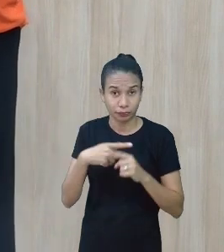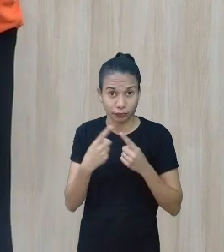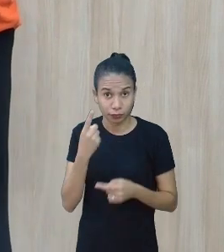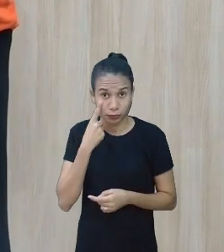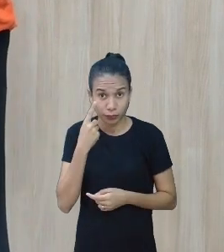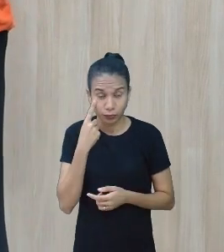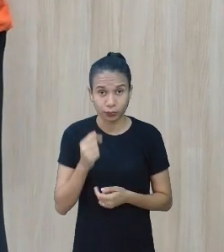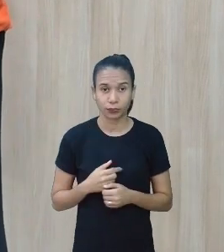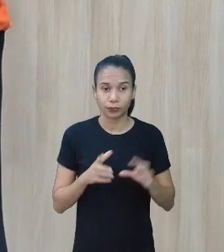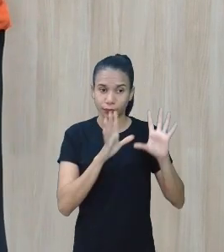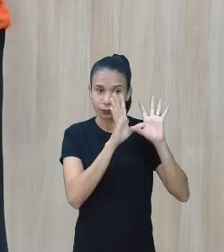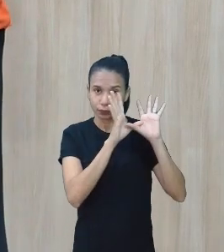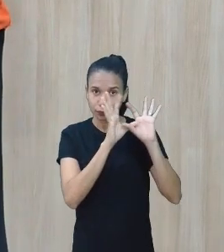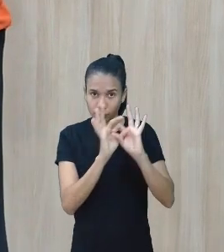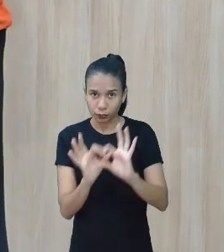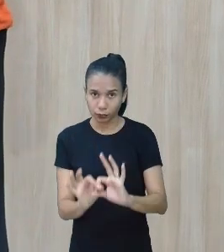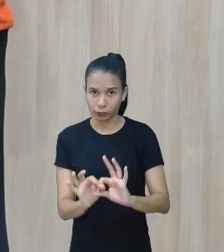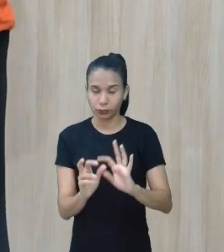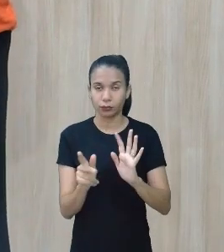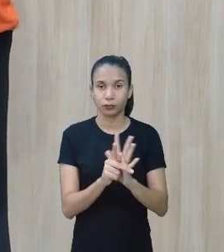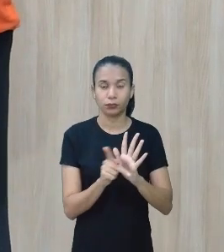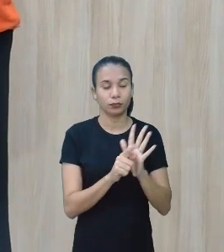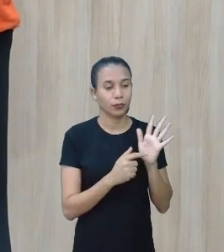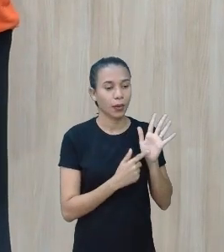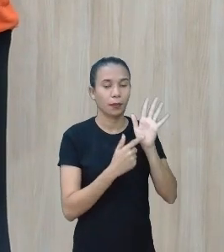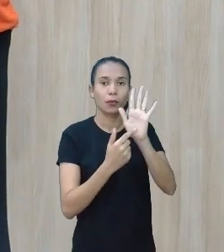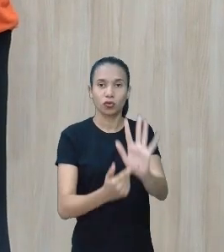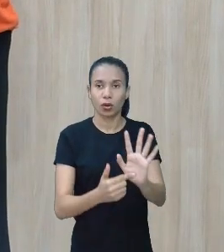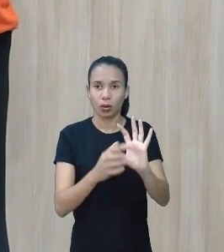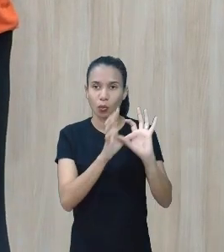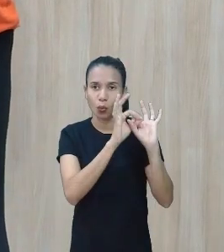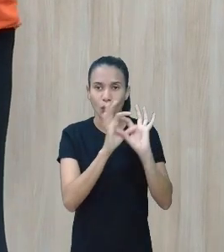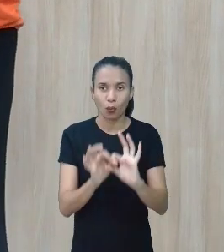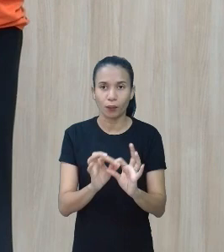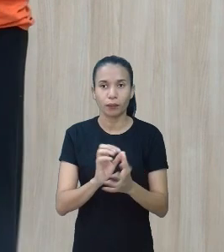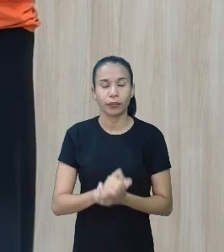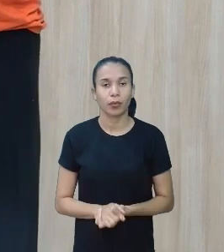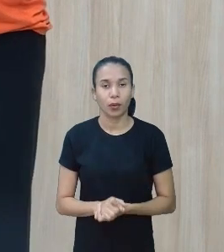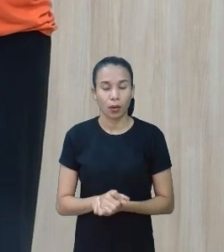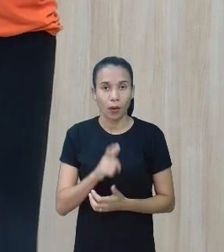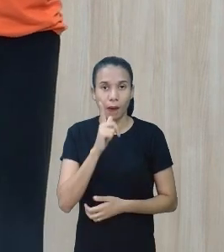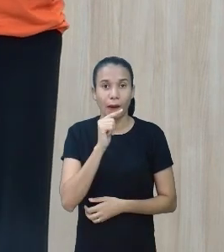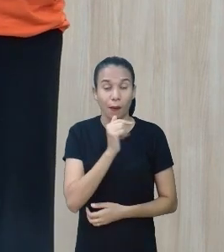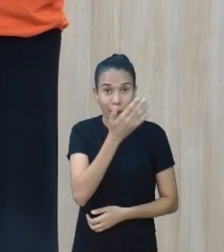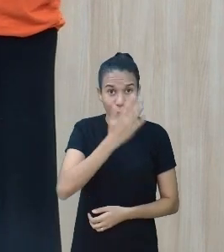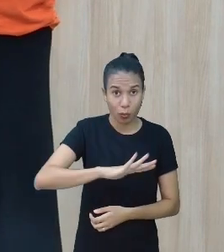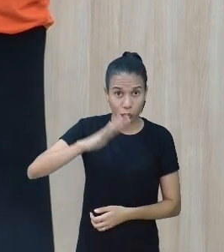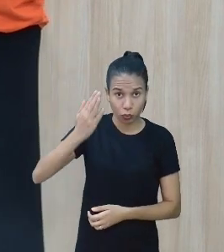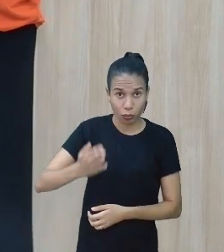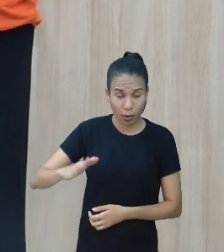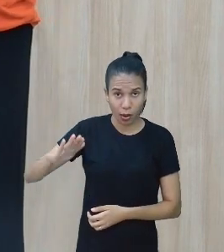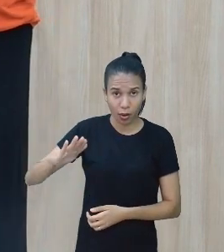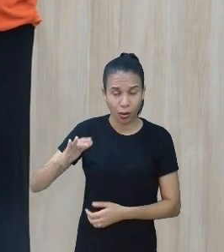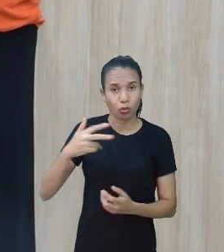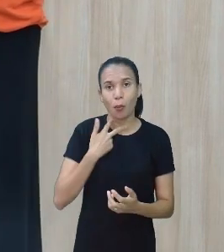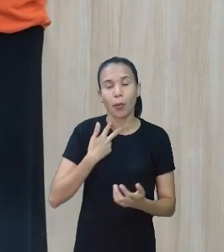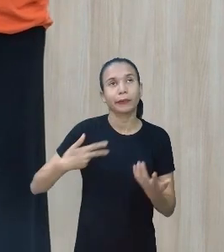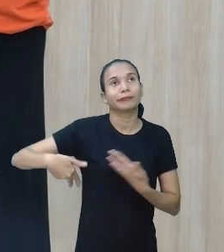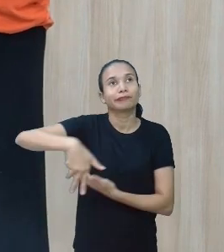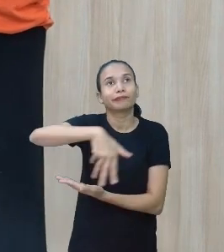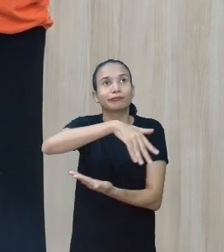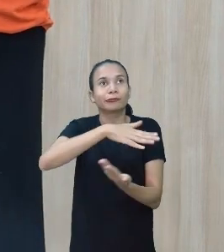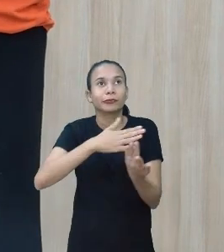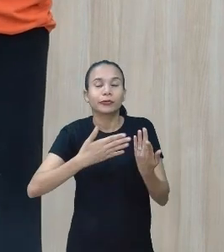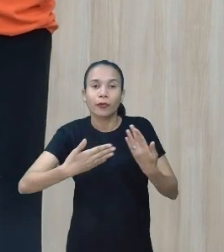pelo contexto, pela situação que estava sendo revelada, o mar não poderia ser envolvente, tá? Porque